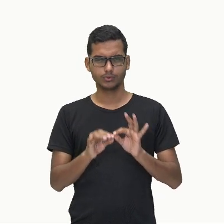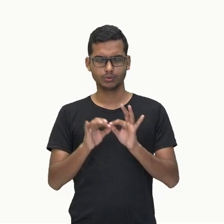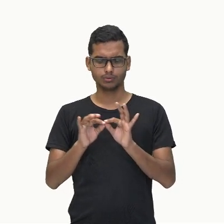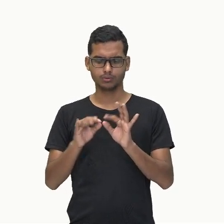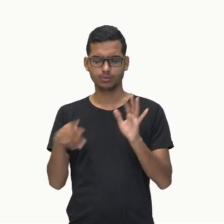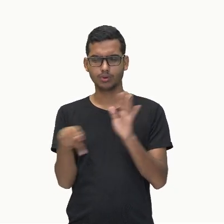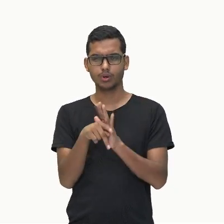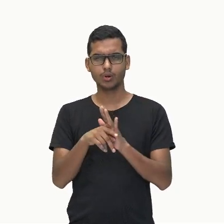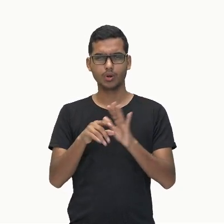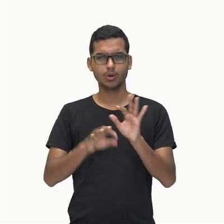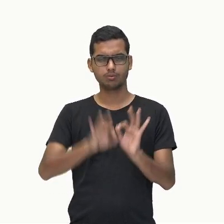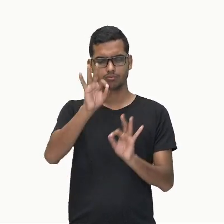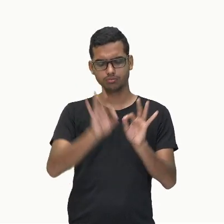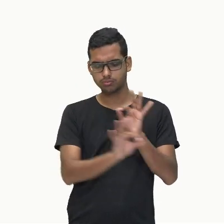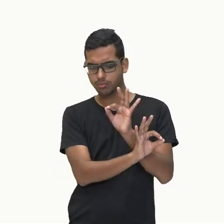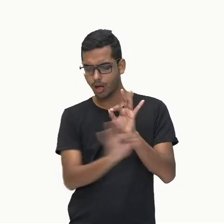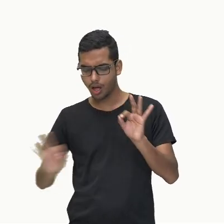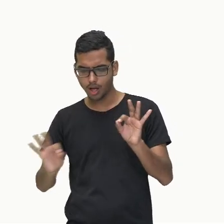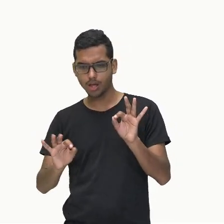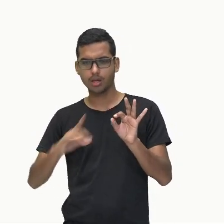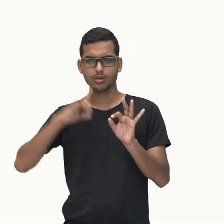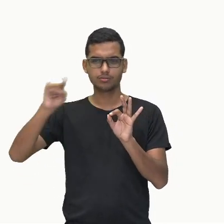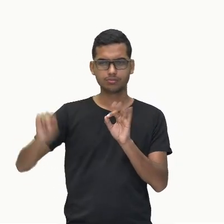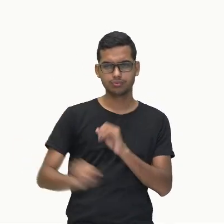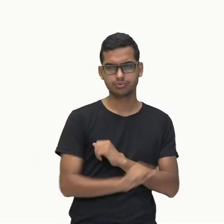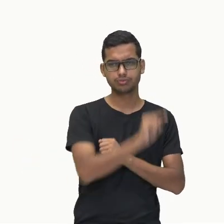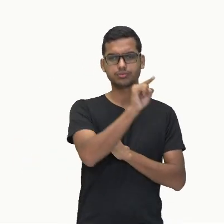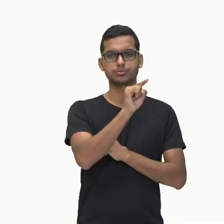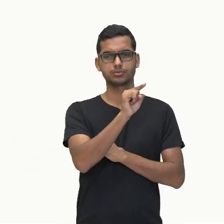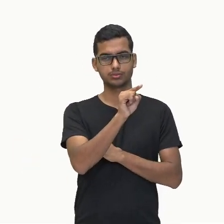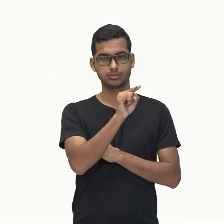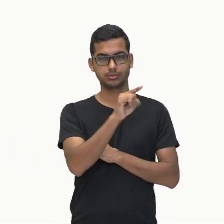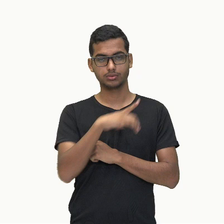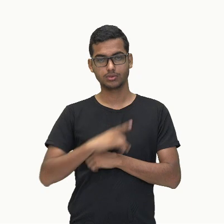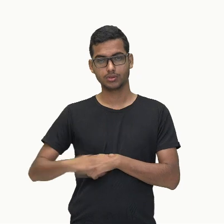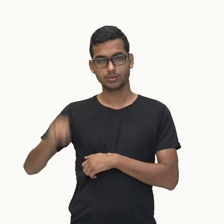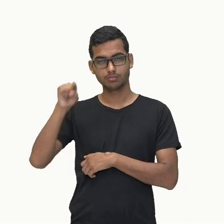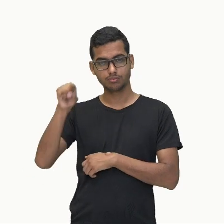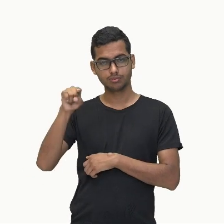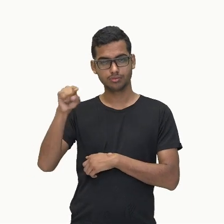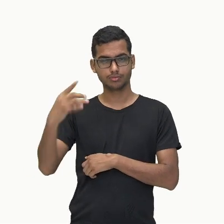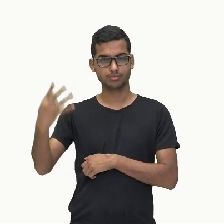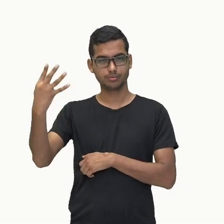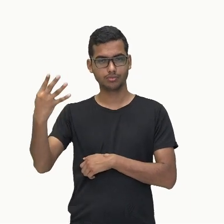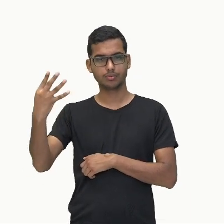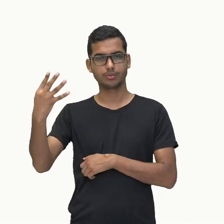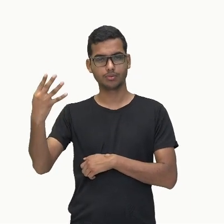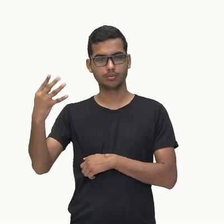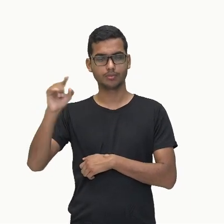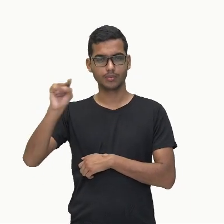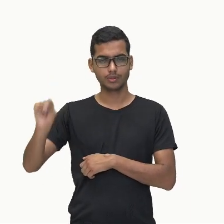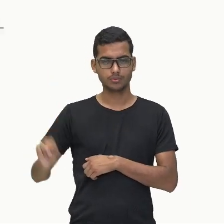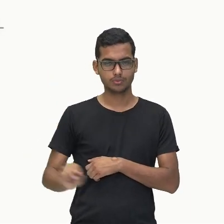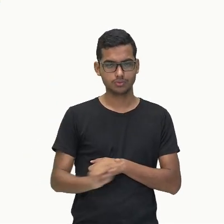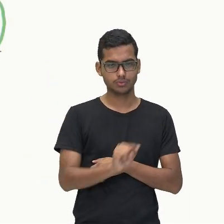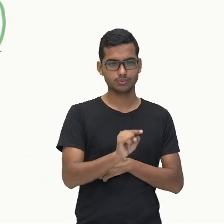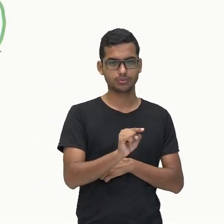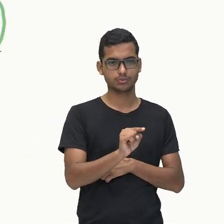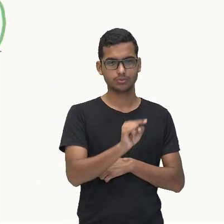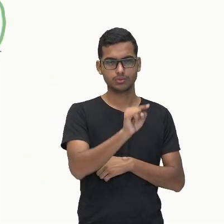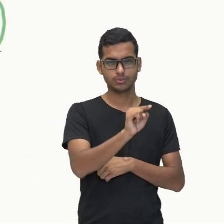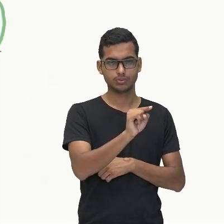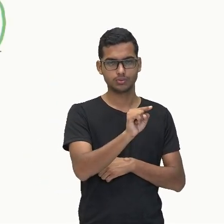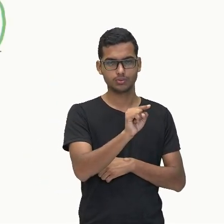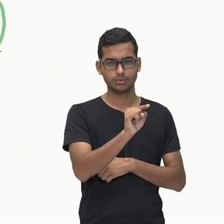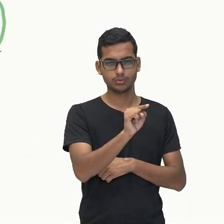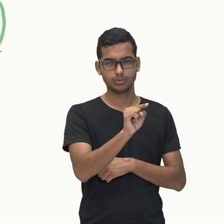aqui, o ponto 1, e esse correspondente aqui provavelmente é o 1 também, fazem